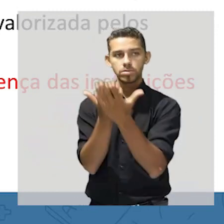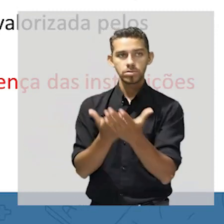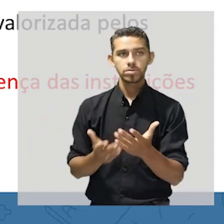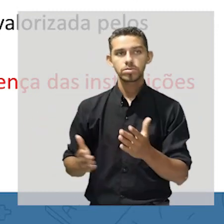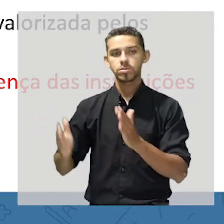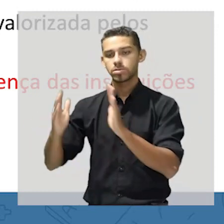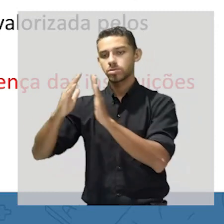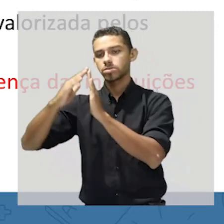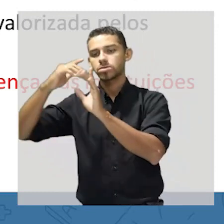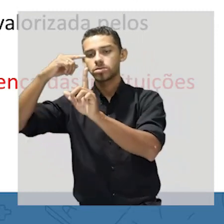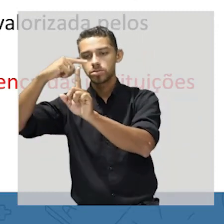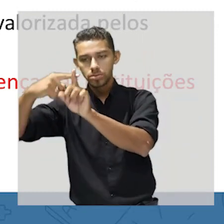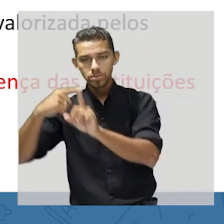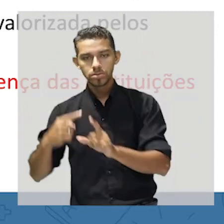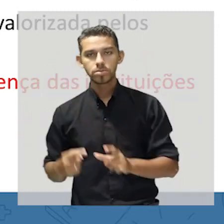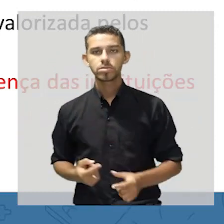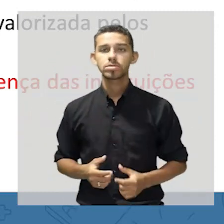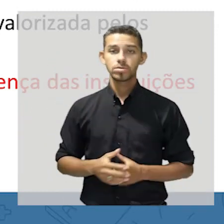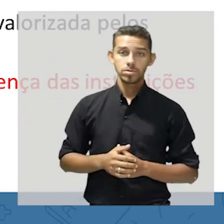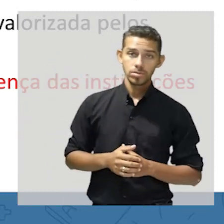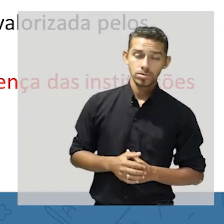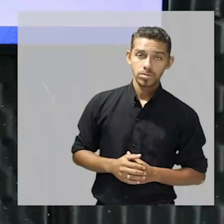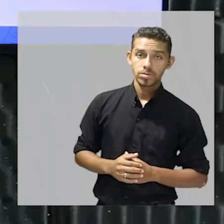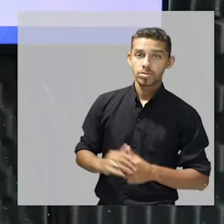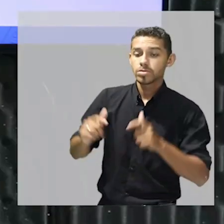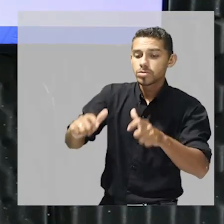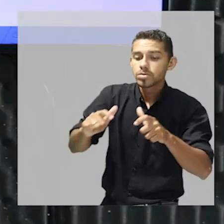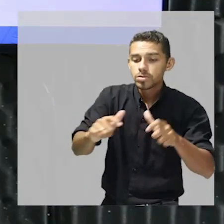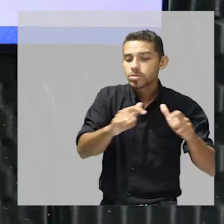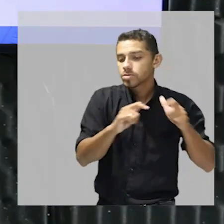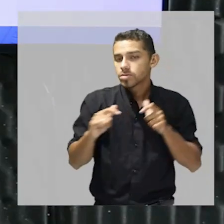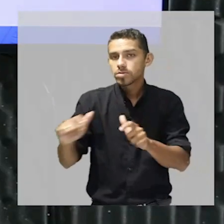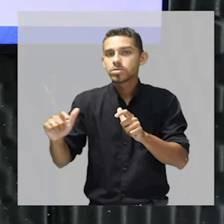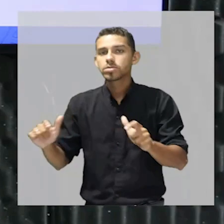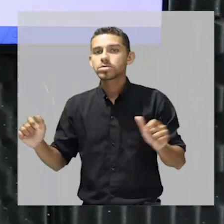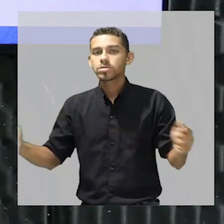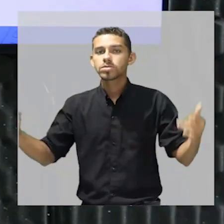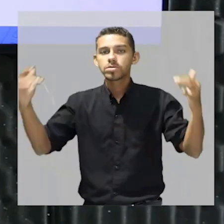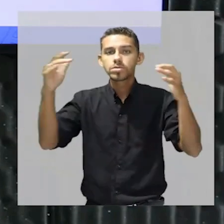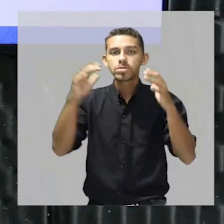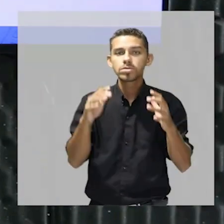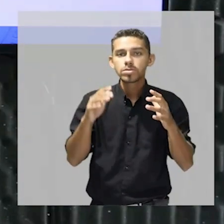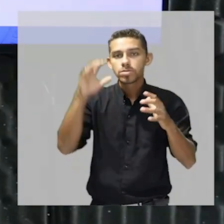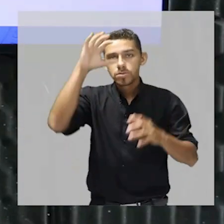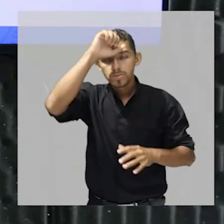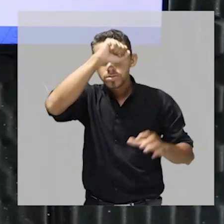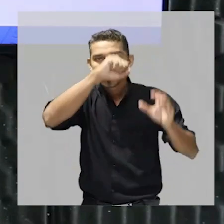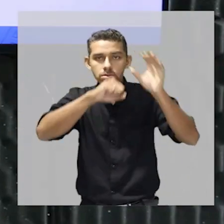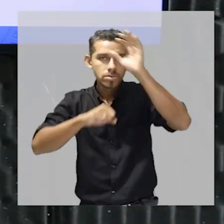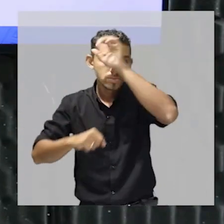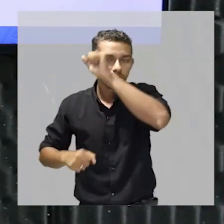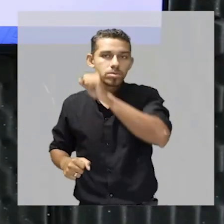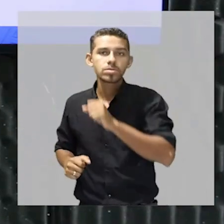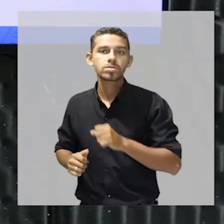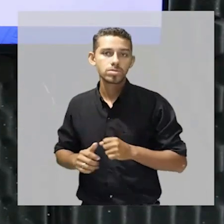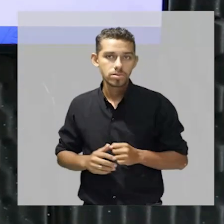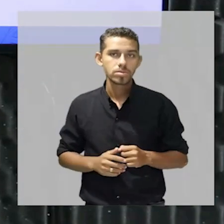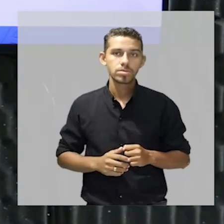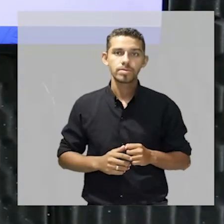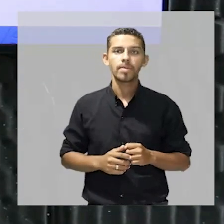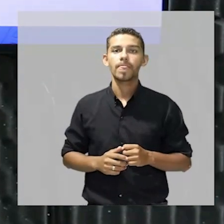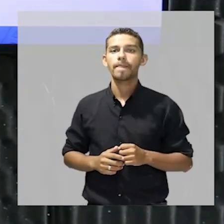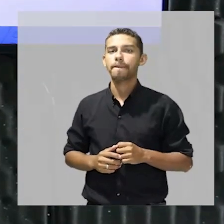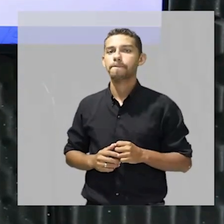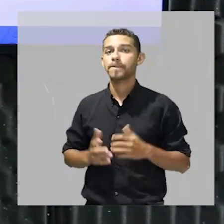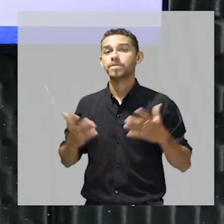igreja né lugares assim de onde você agrega onde você aprende né a gente tem esses conceitos aí